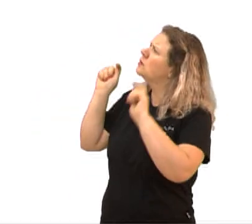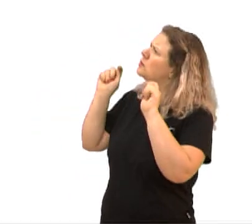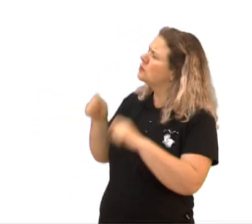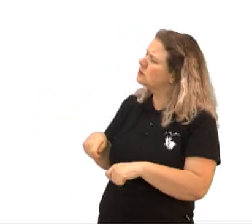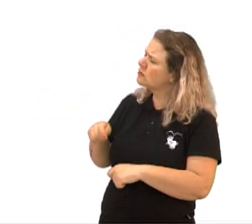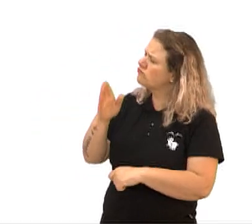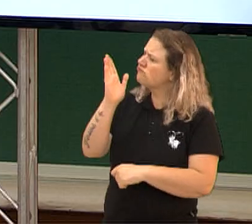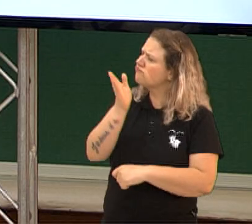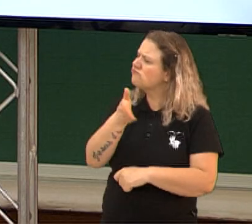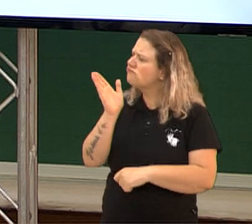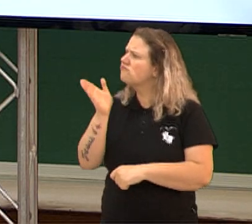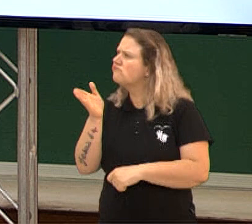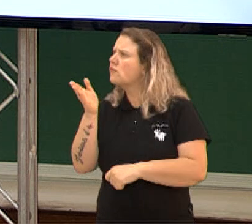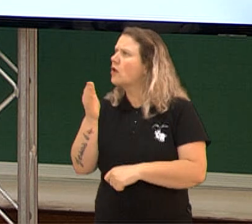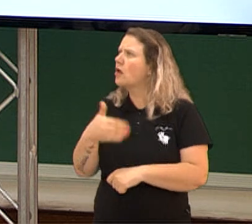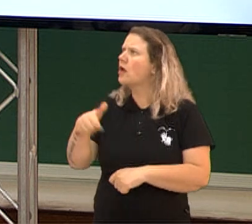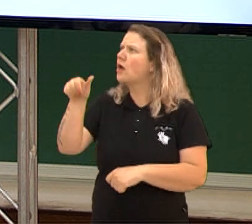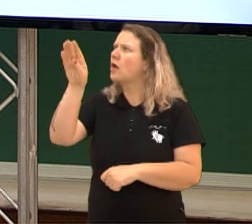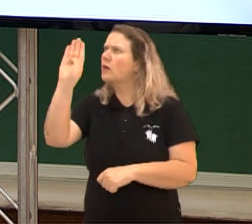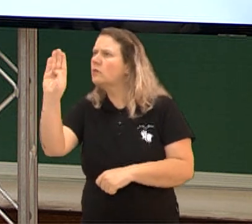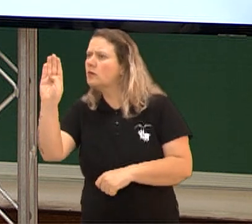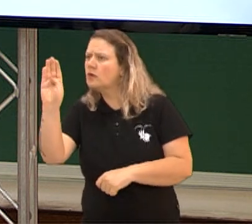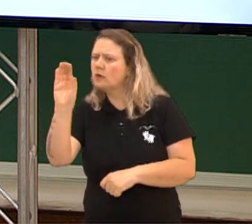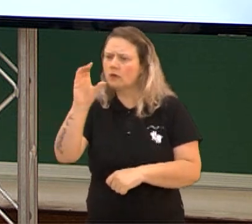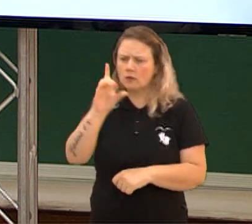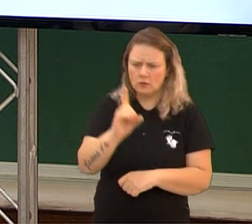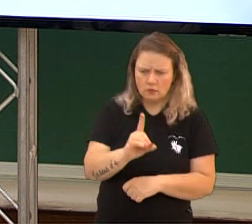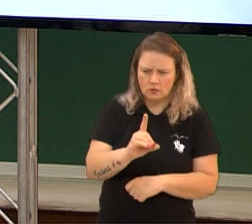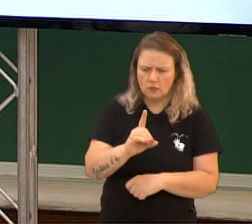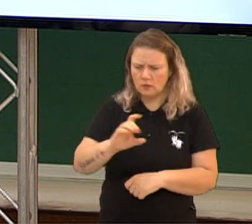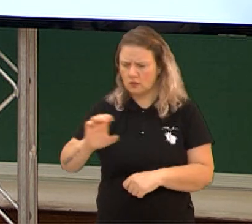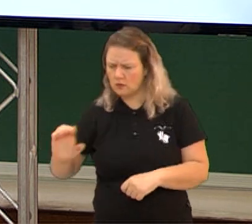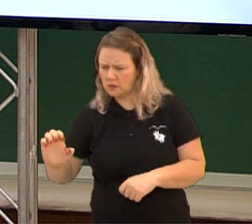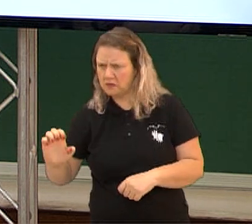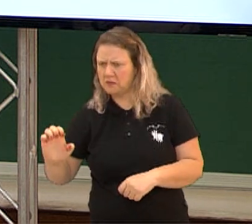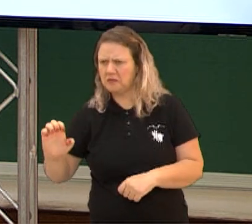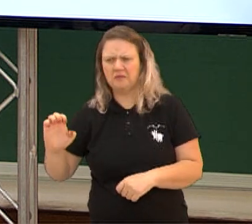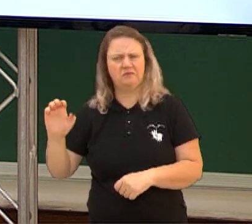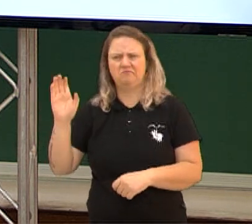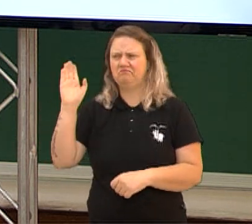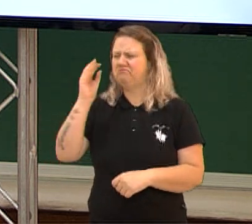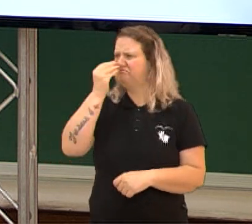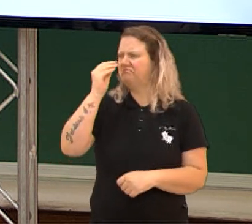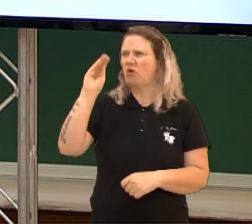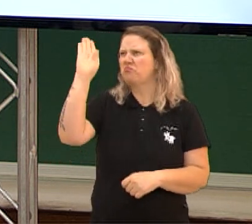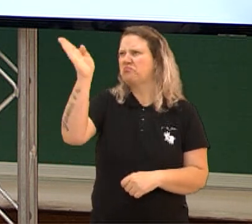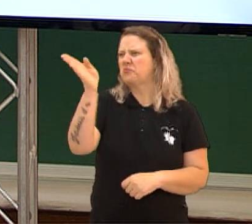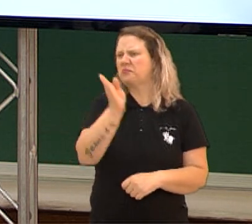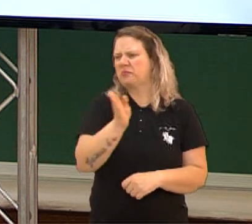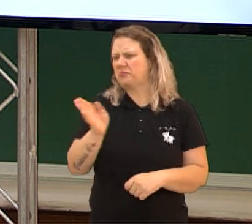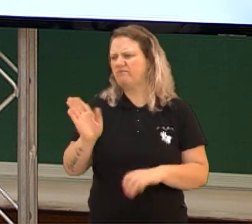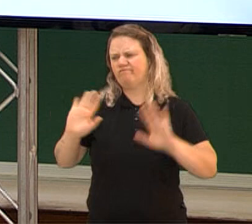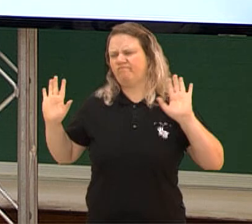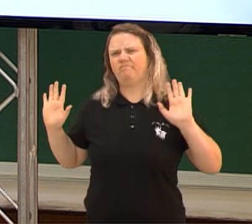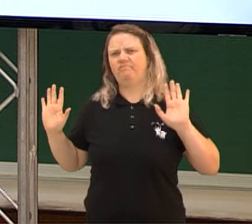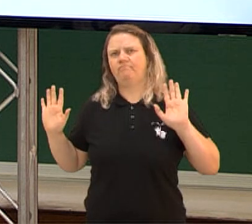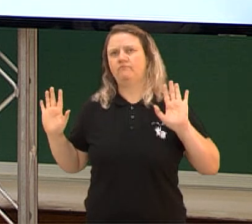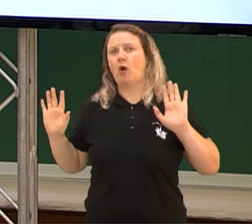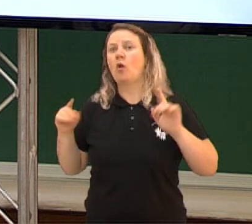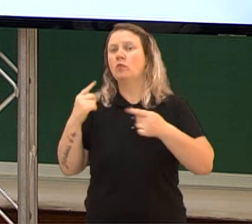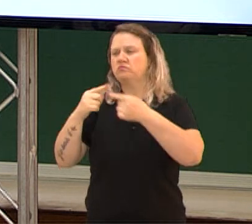do jeito que o senhor falou, a B, a D e a E. Sim, porque tanto a B quanto a D e a